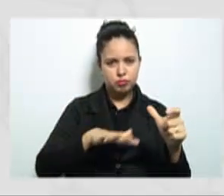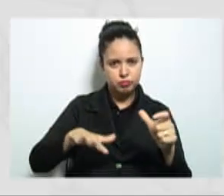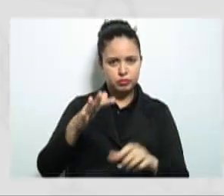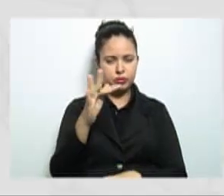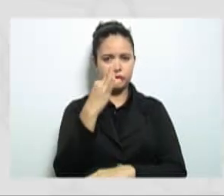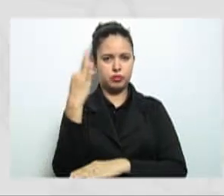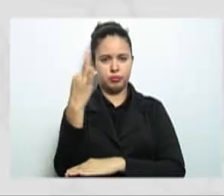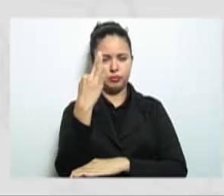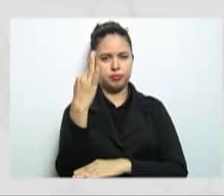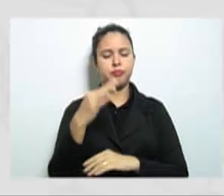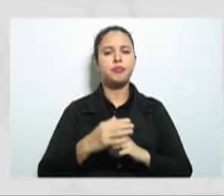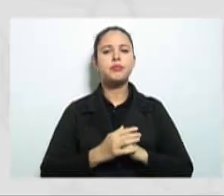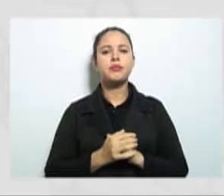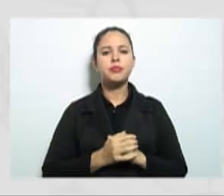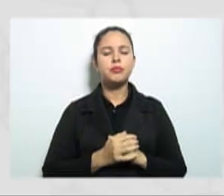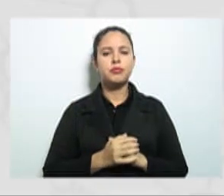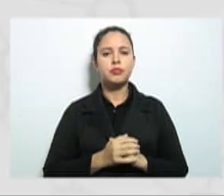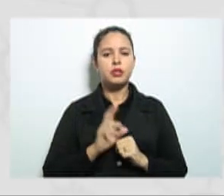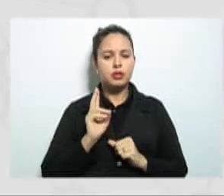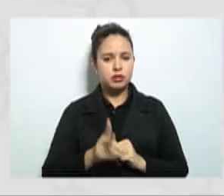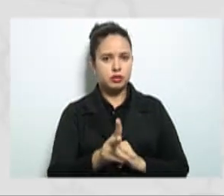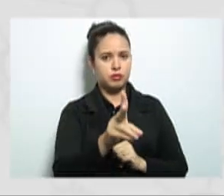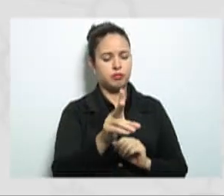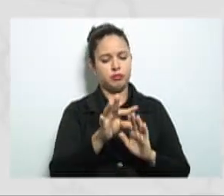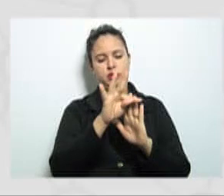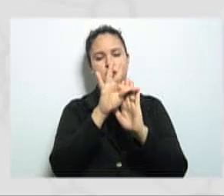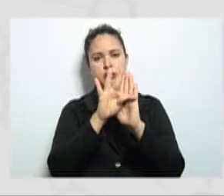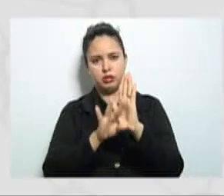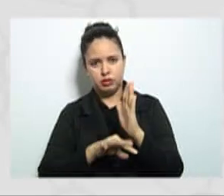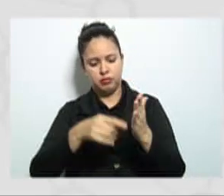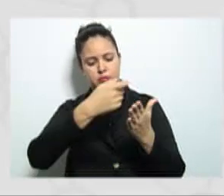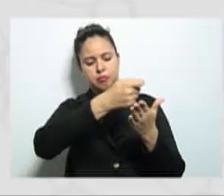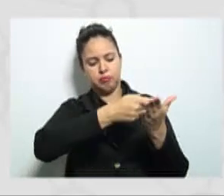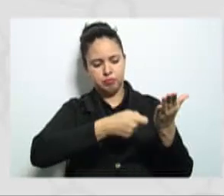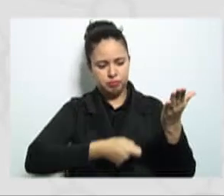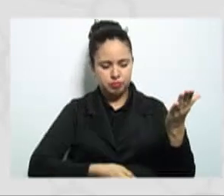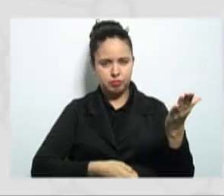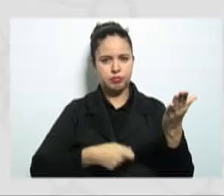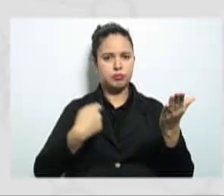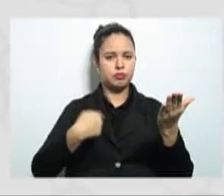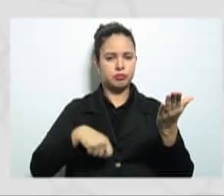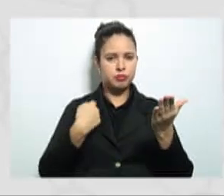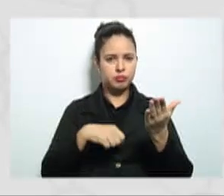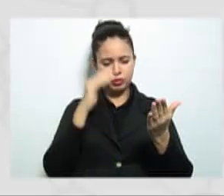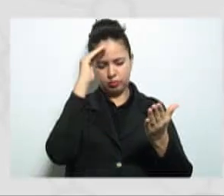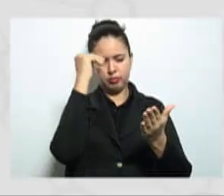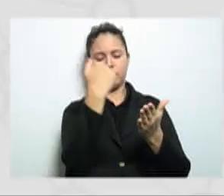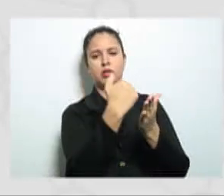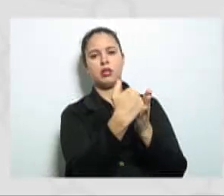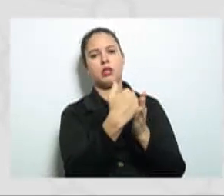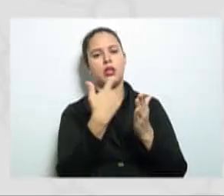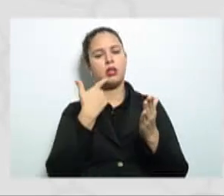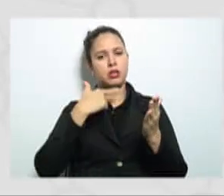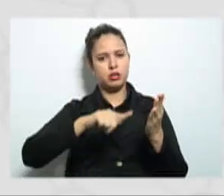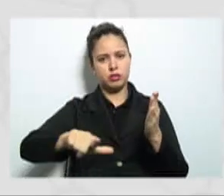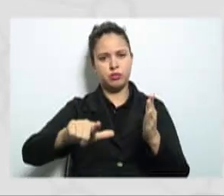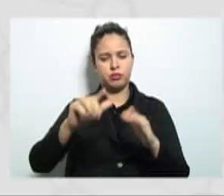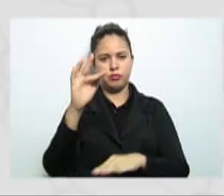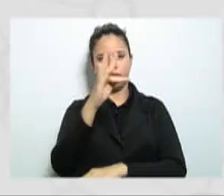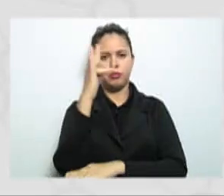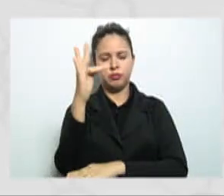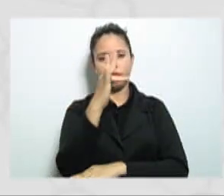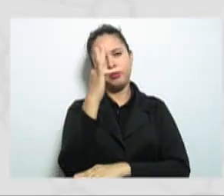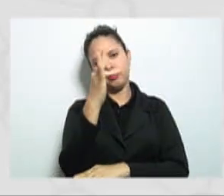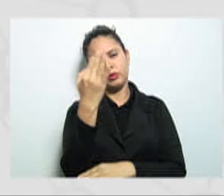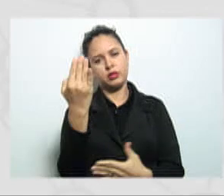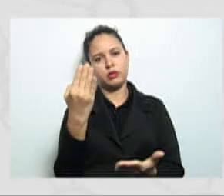é bom que os textos escritos obedeçam à língua padrão, especialmente aqueles textos técnicos que nós vamos falar mais adiante, como o